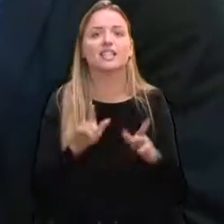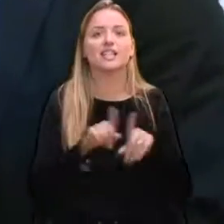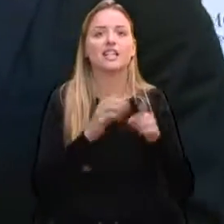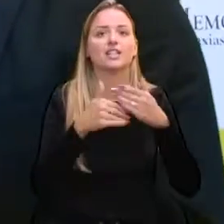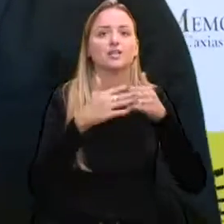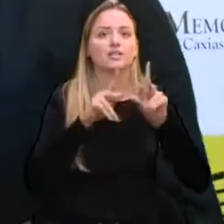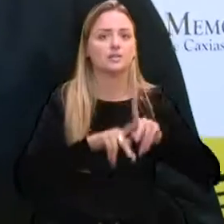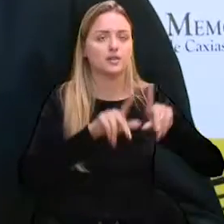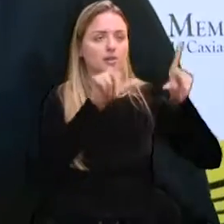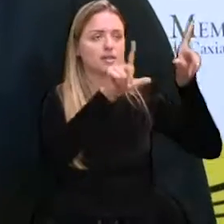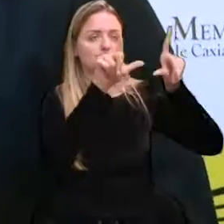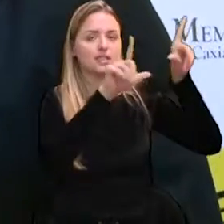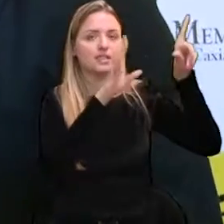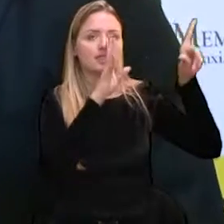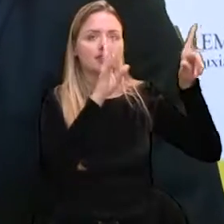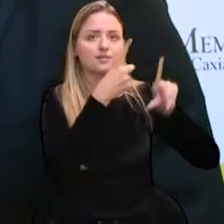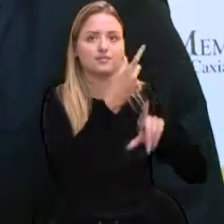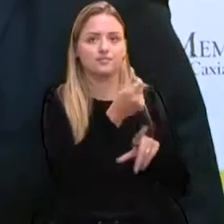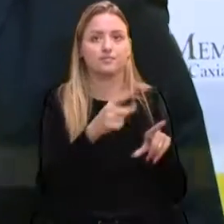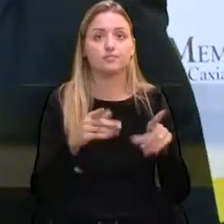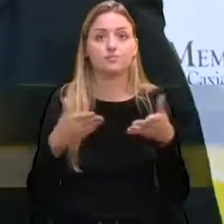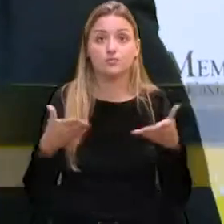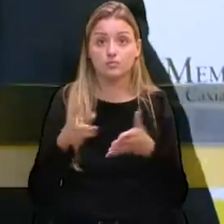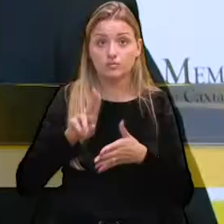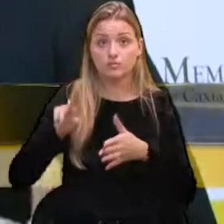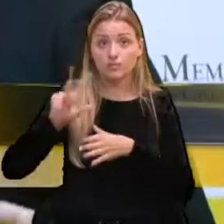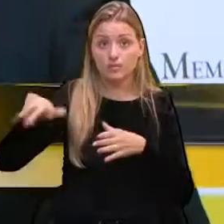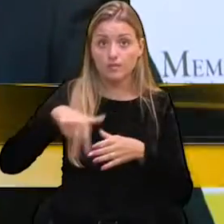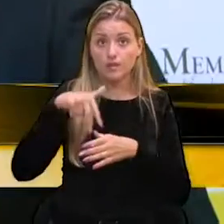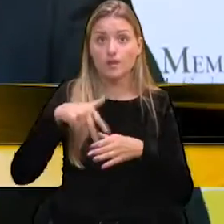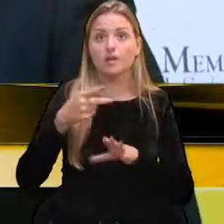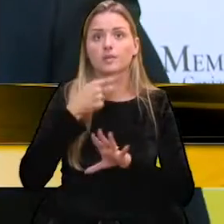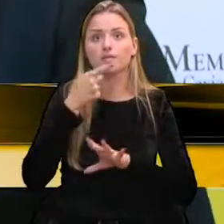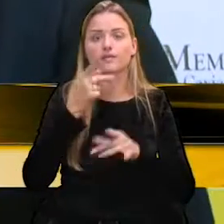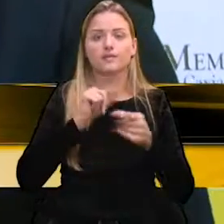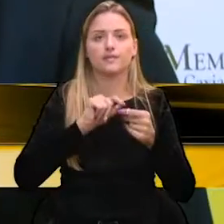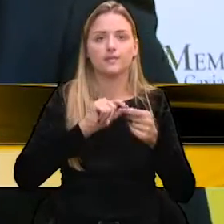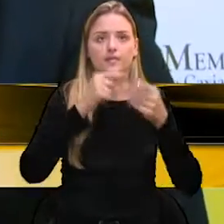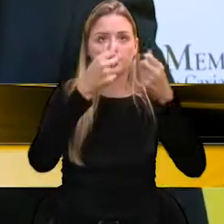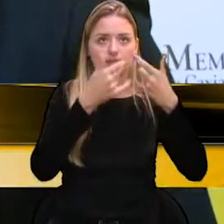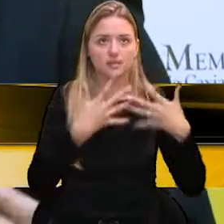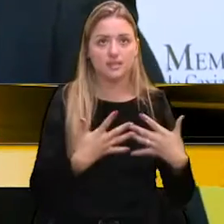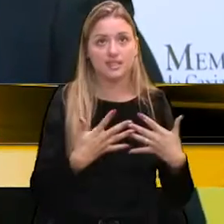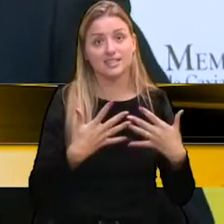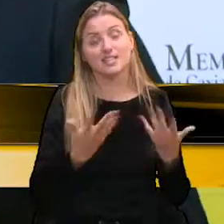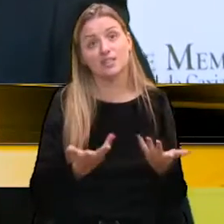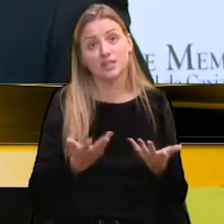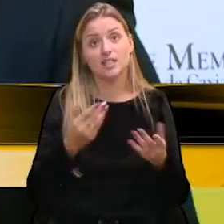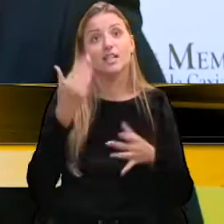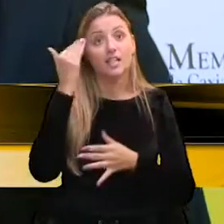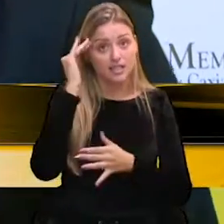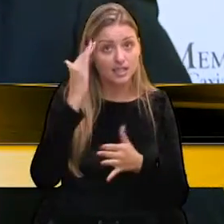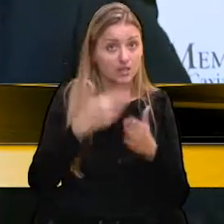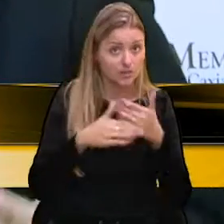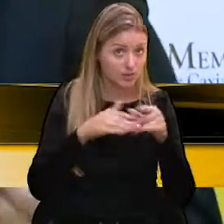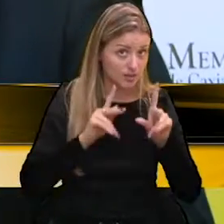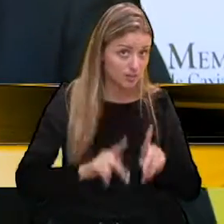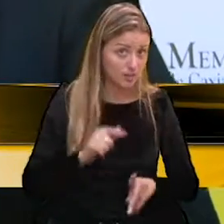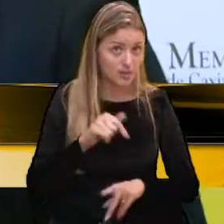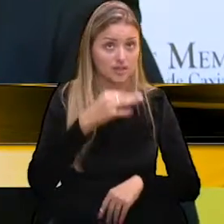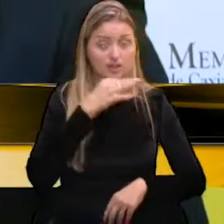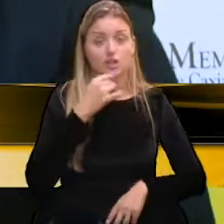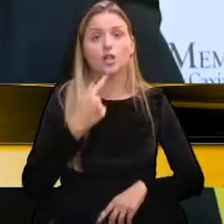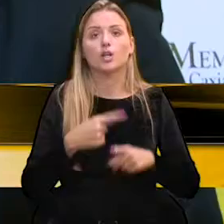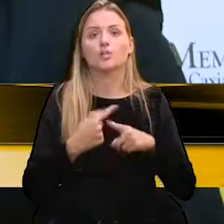Canal 16. Hoje ocupamos a tribuna da casa para fazer essa prestação de contas. Entendo que os munícipes de Caxias, porque sou